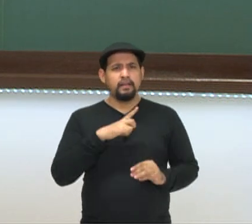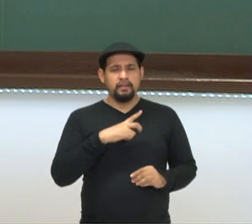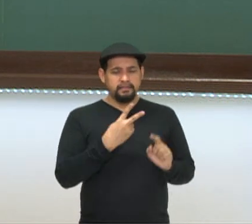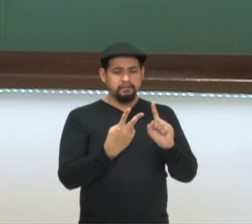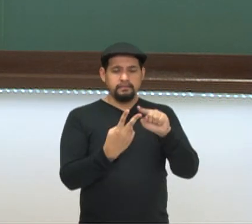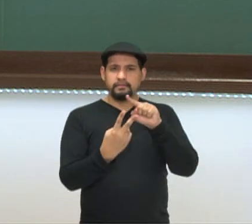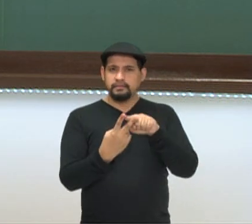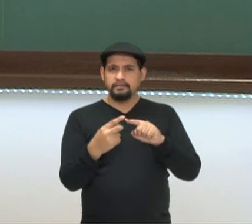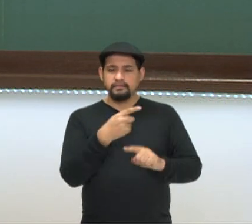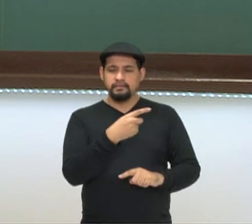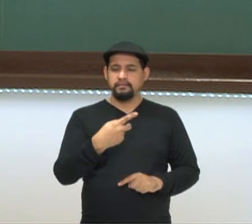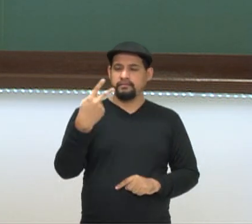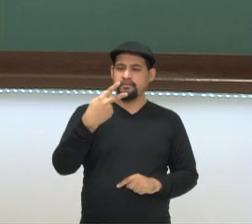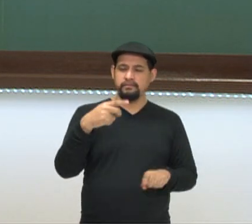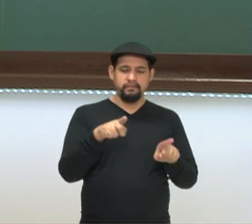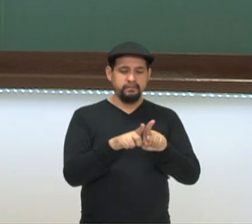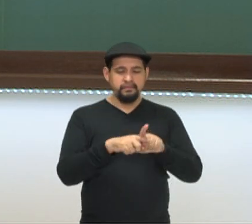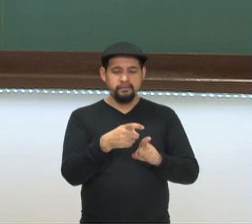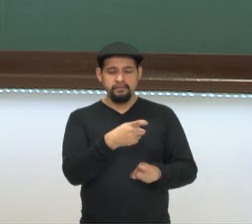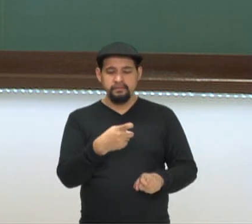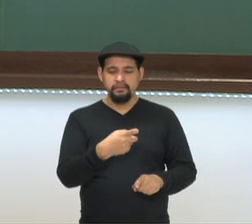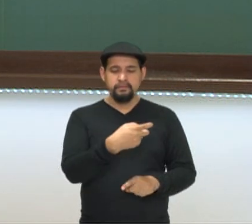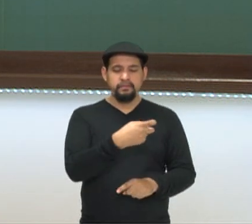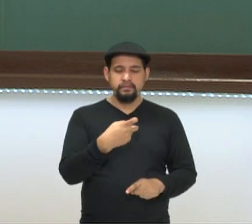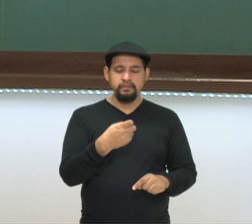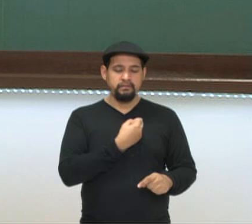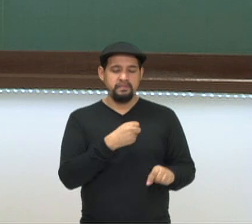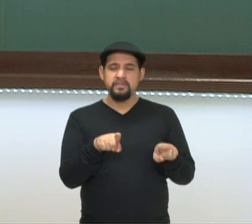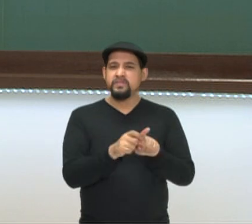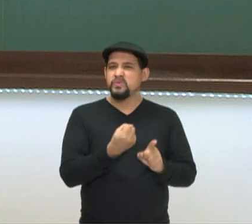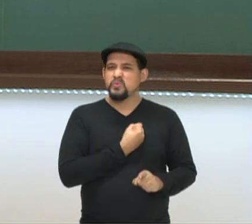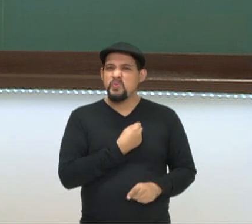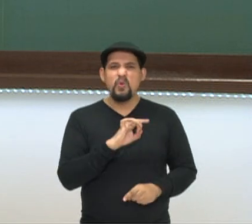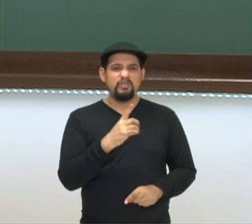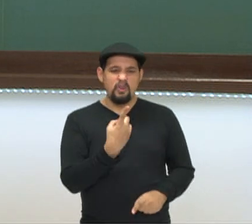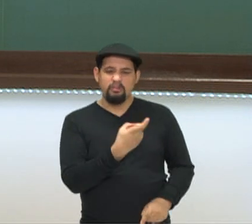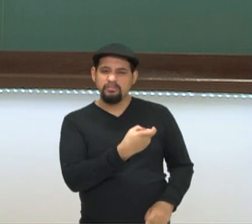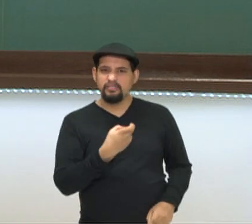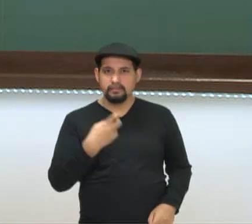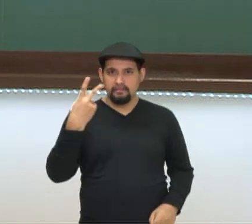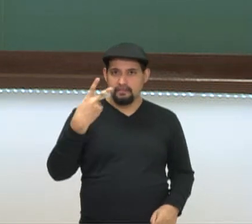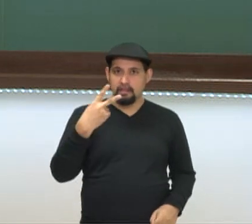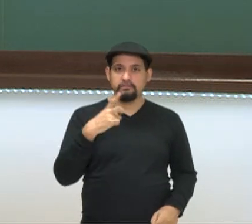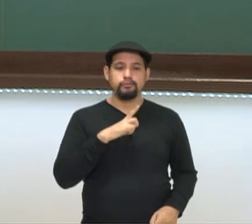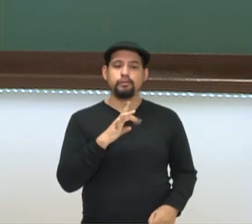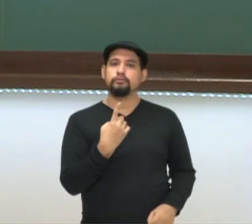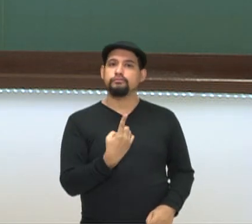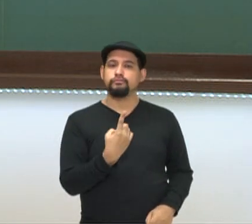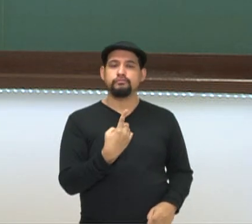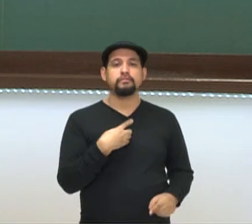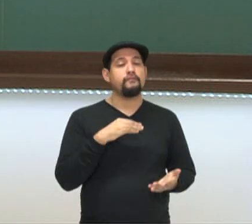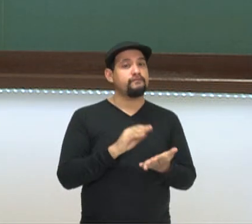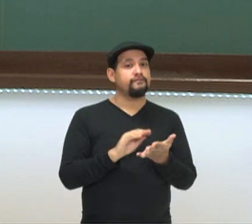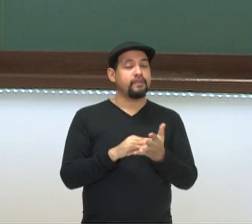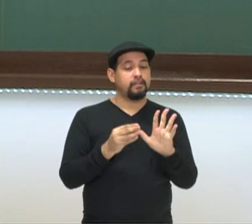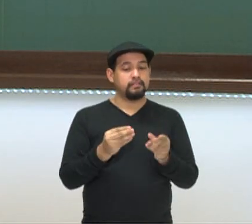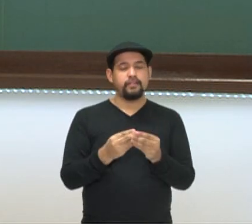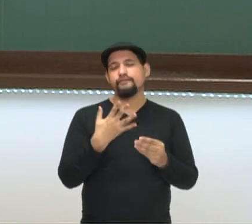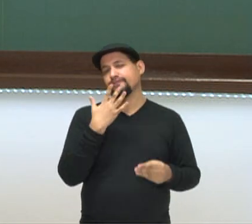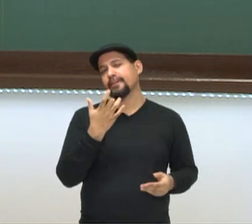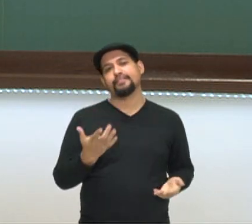dois termos x ao quadrado x x ao quadrado em número um som x ao quadrado um termo incompleto